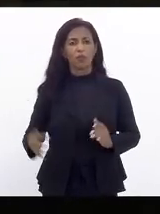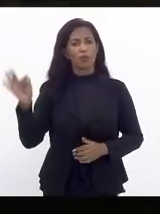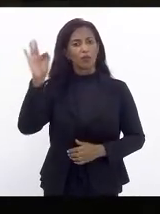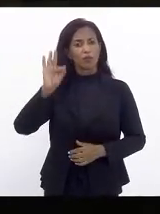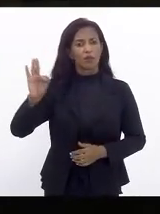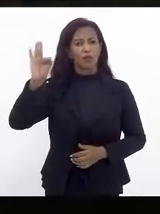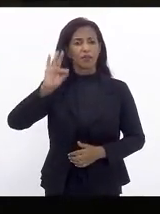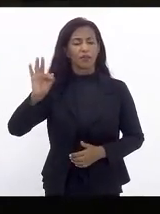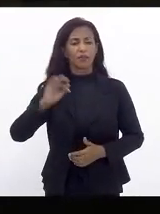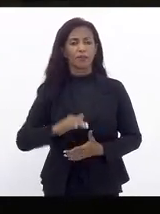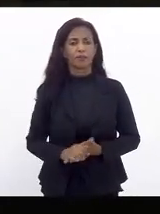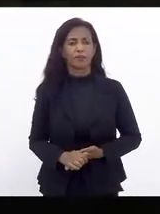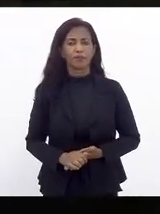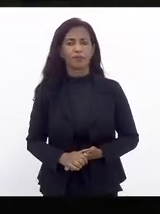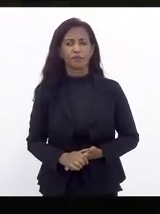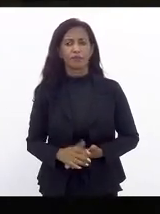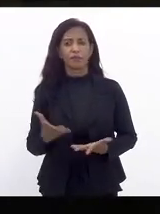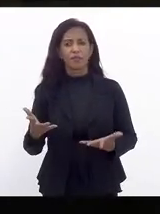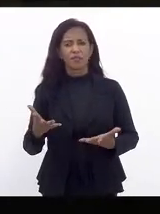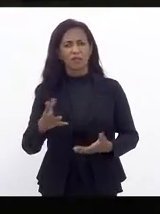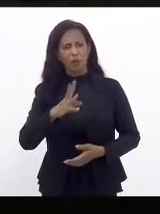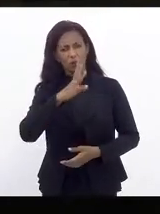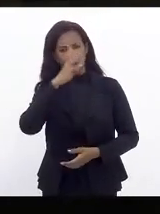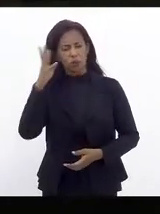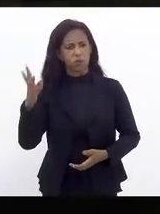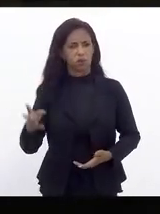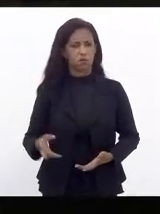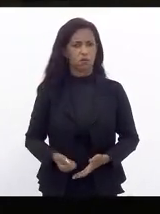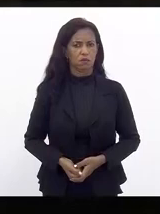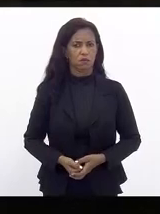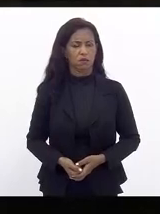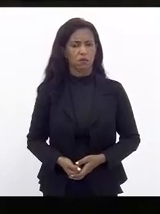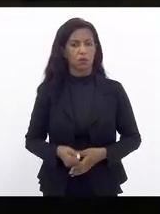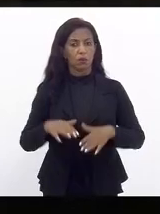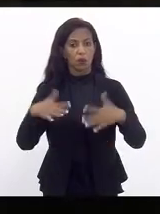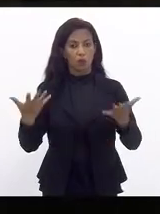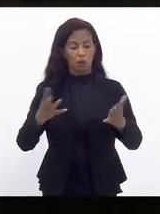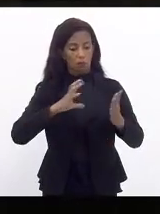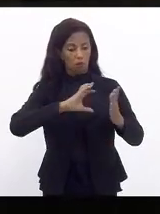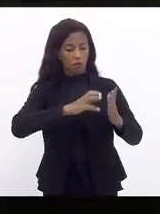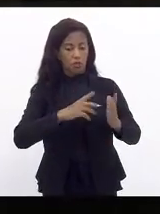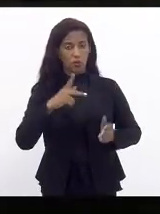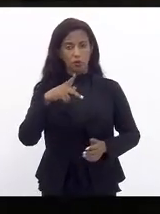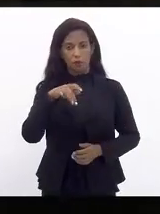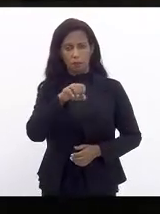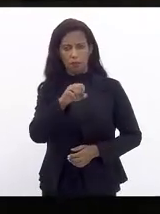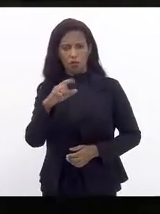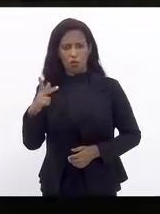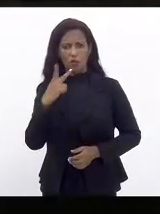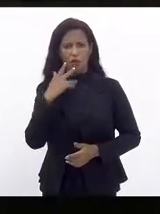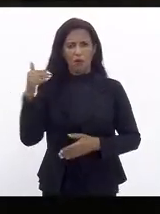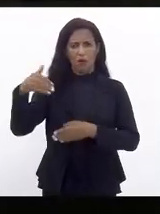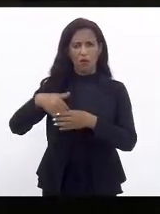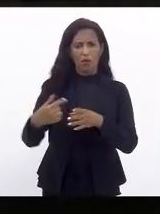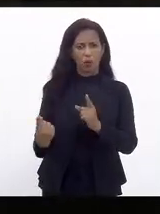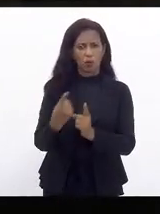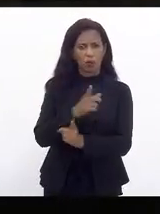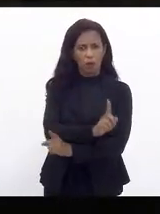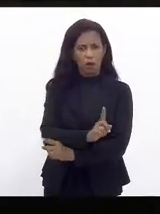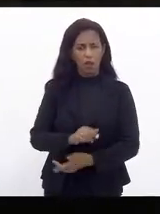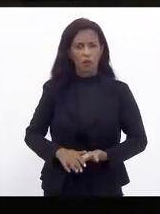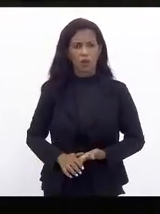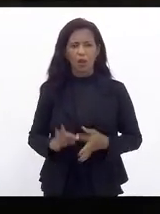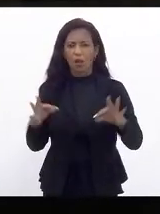federal. Isso é um escândalo. Quando nós do PSOL colocamos que vamos votar contrário